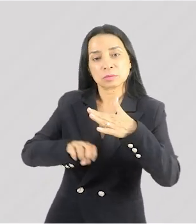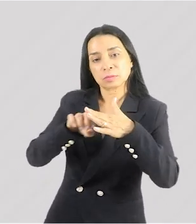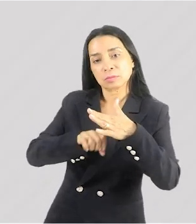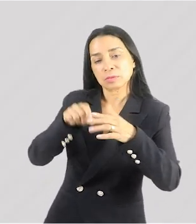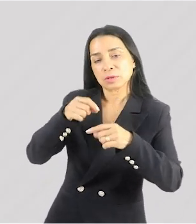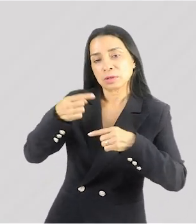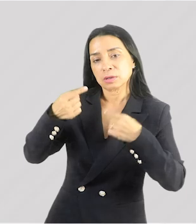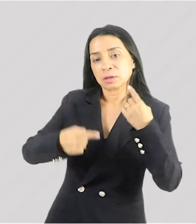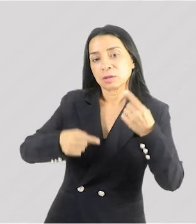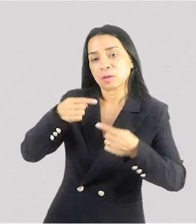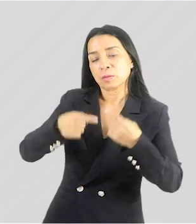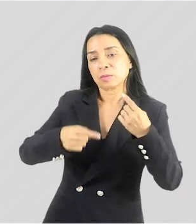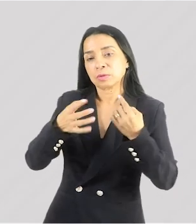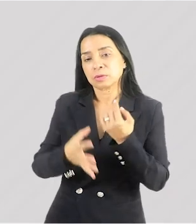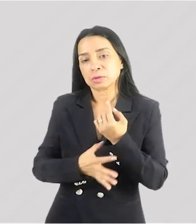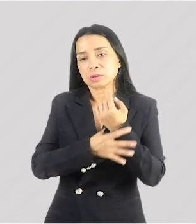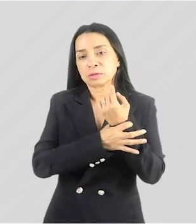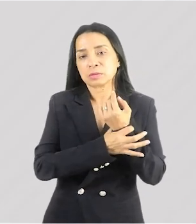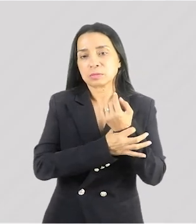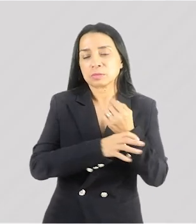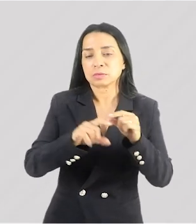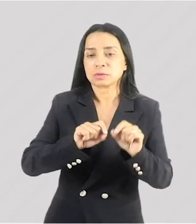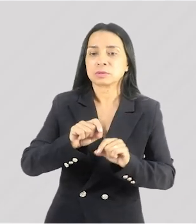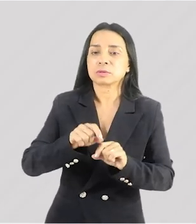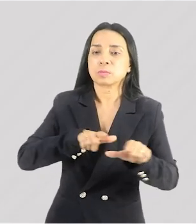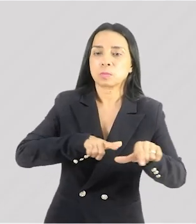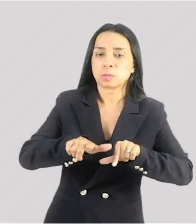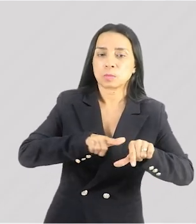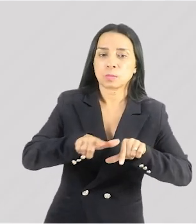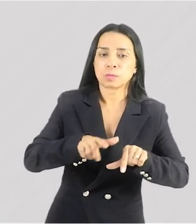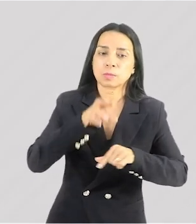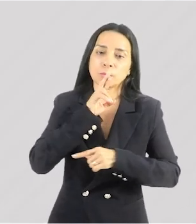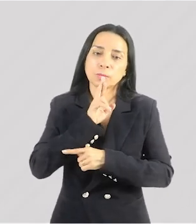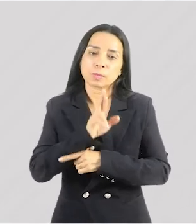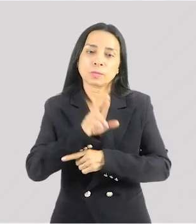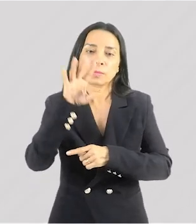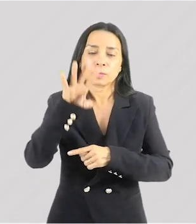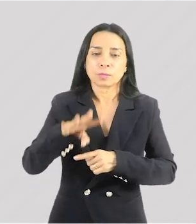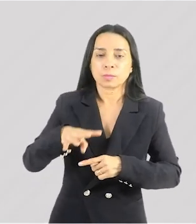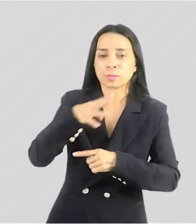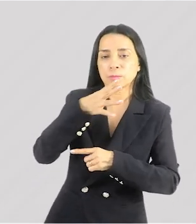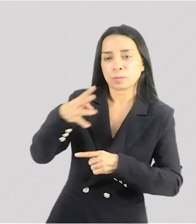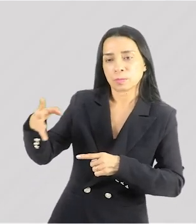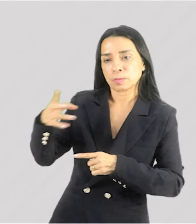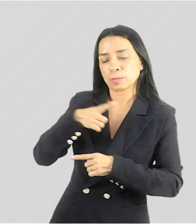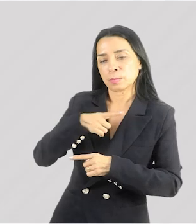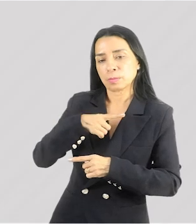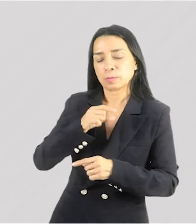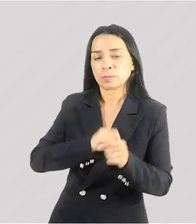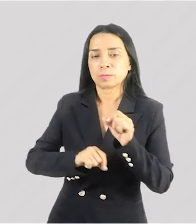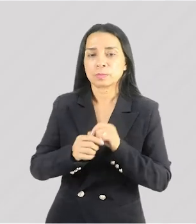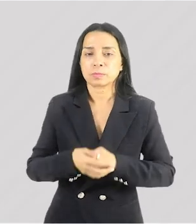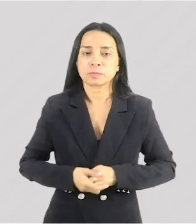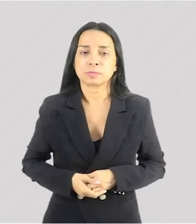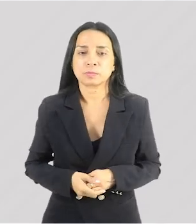empresa na política de segurança do trabalho. Os resultados obtidos estão no quadro.